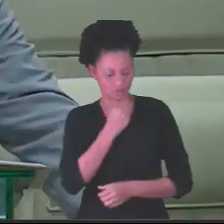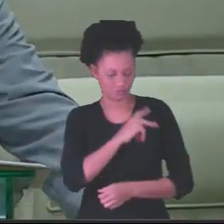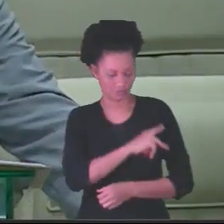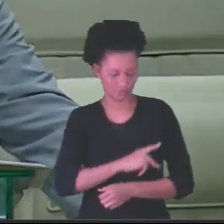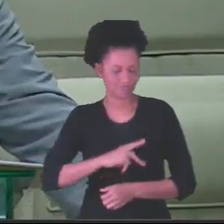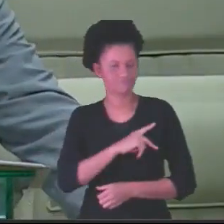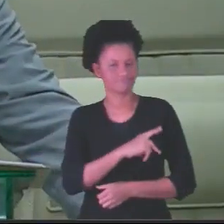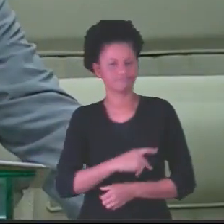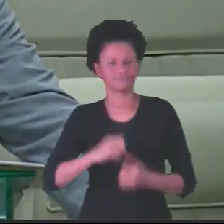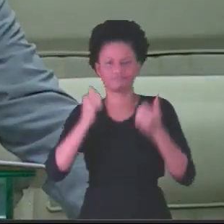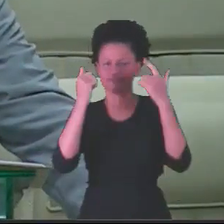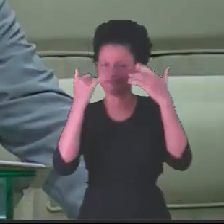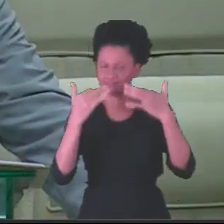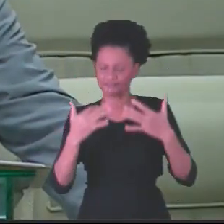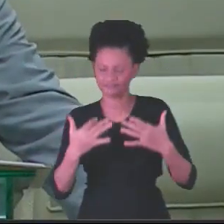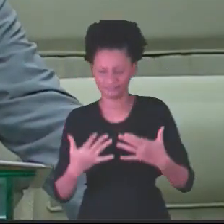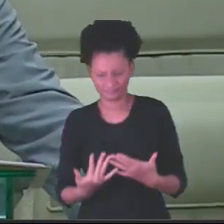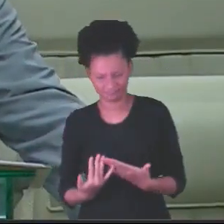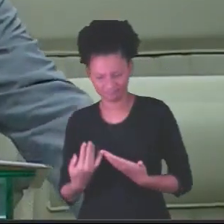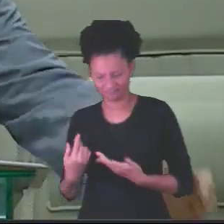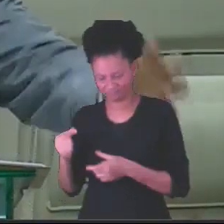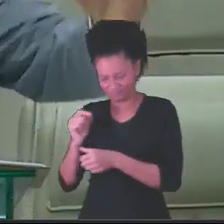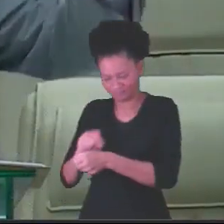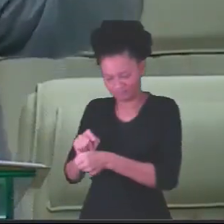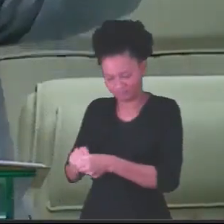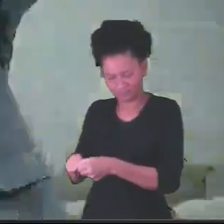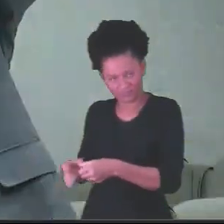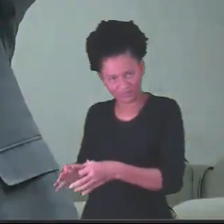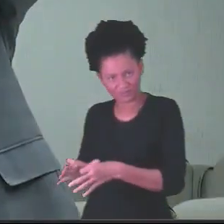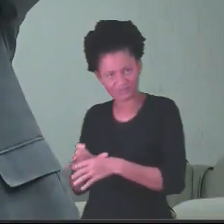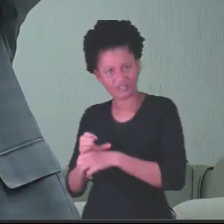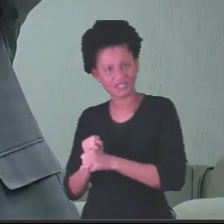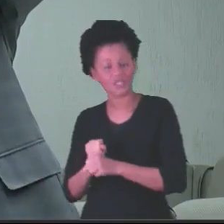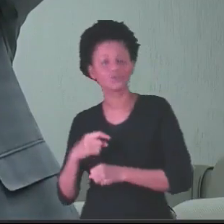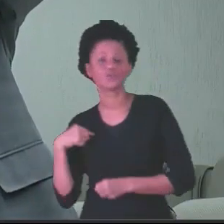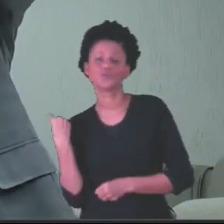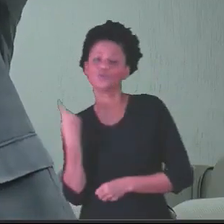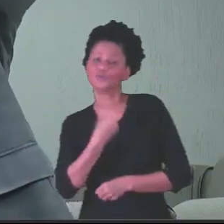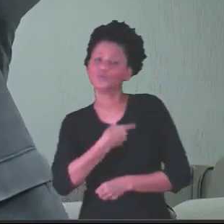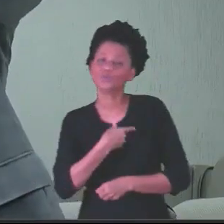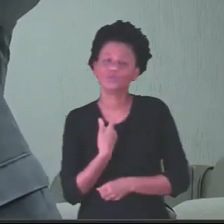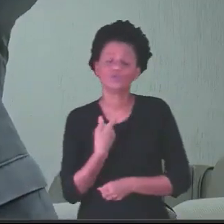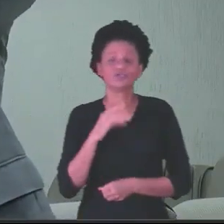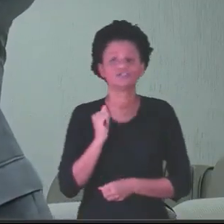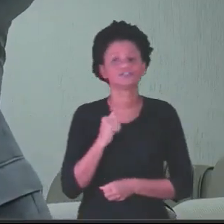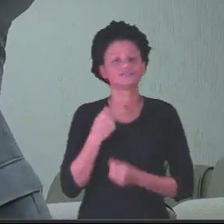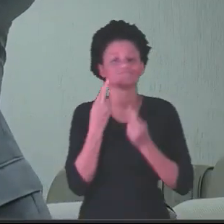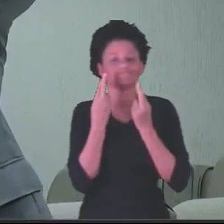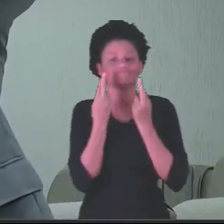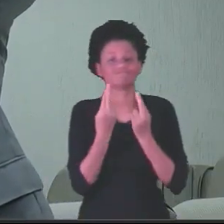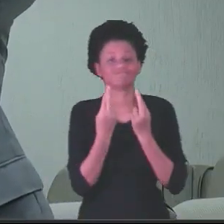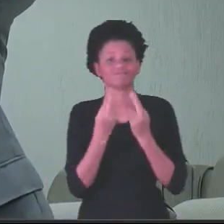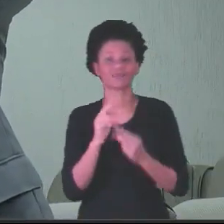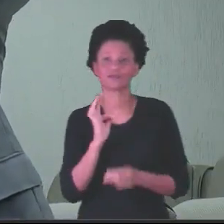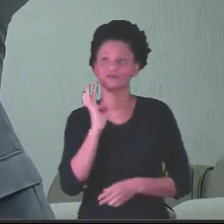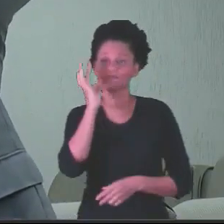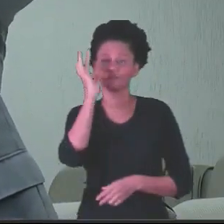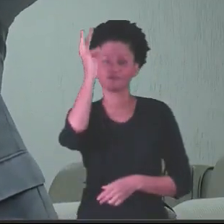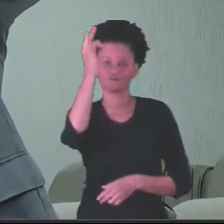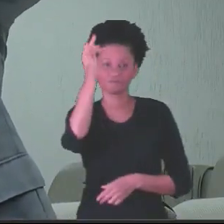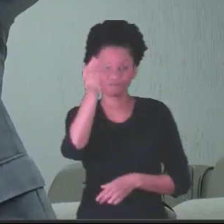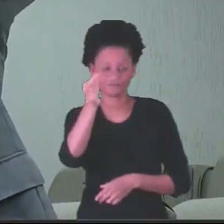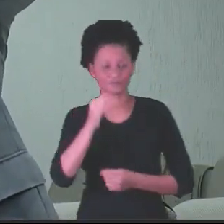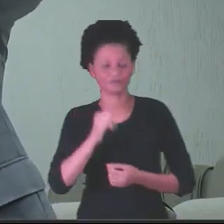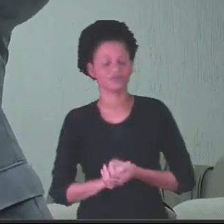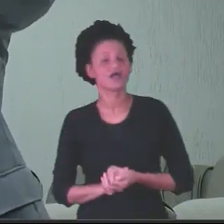nesta carta hoje é sobre a nossa esperança futura irmãos é uma